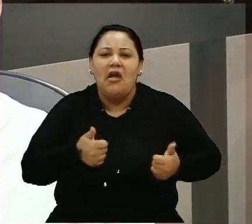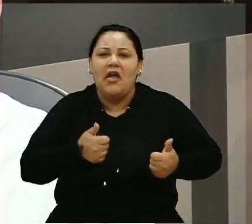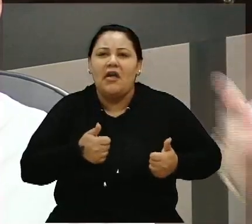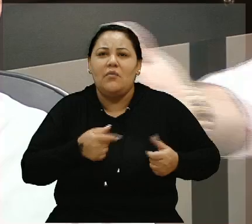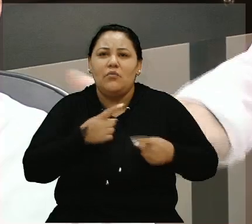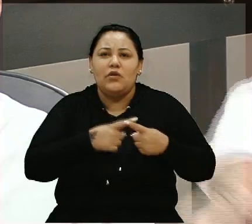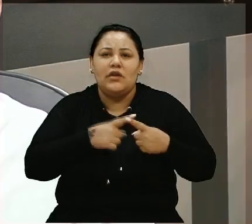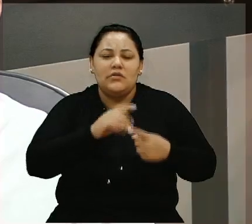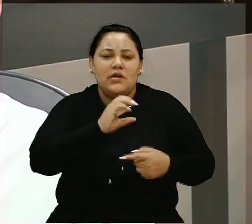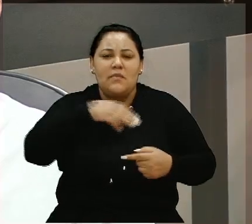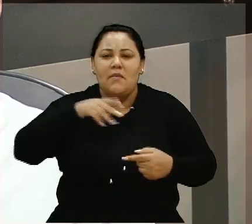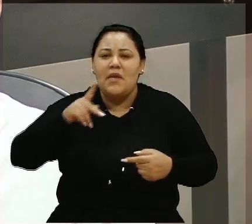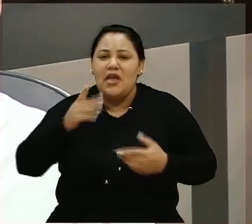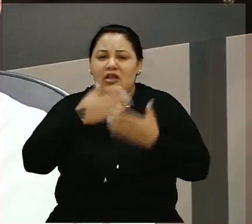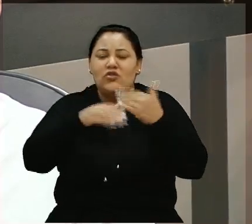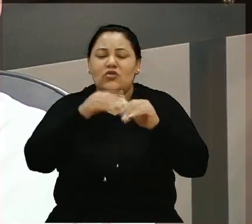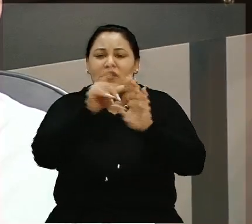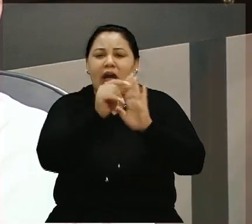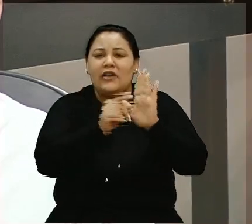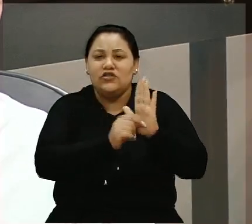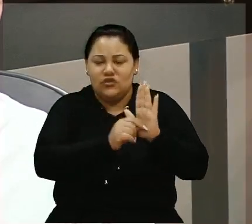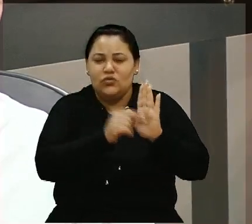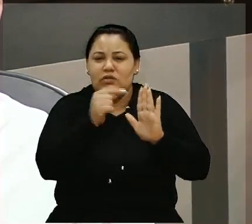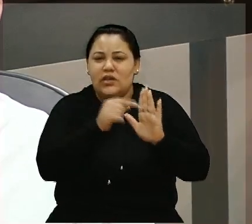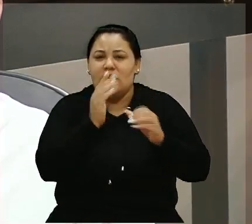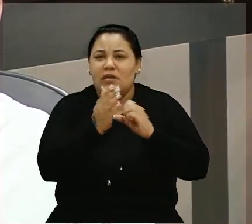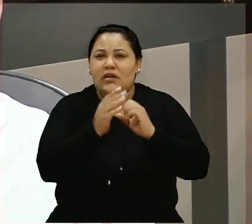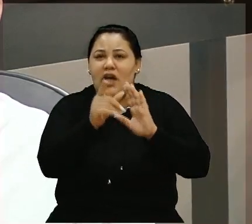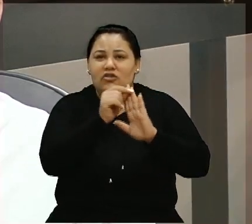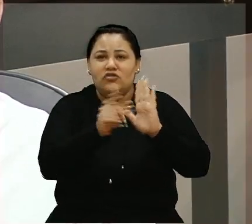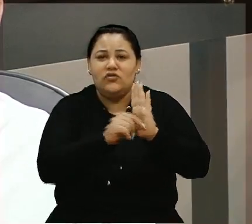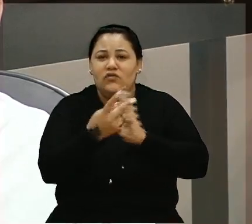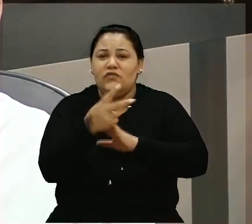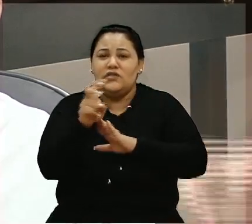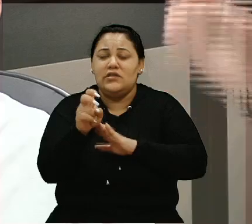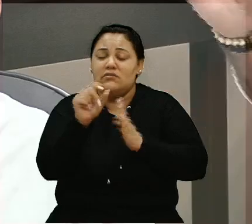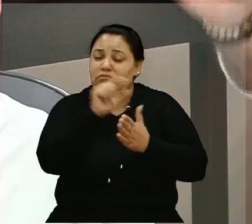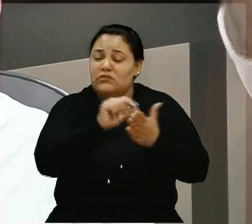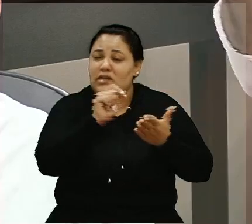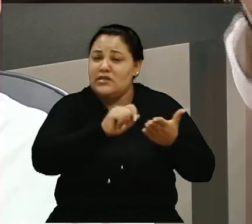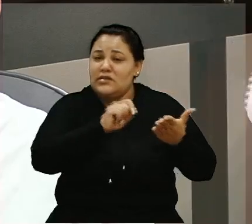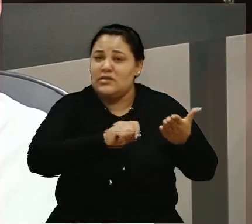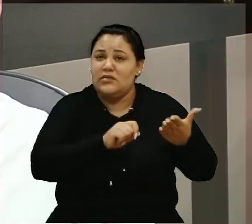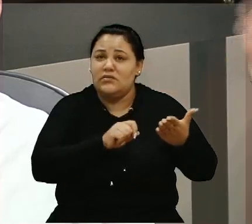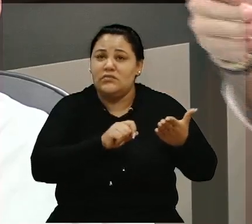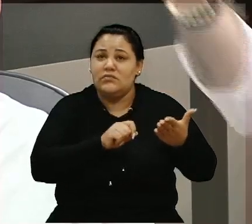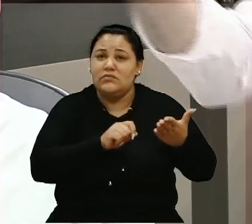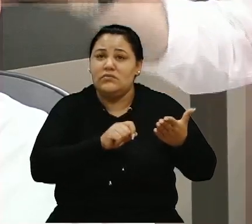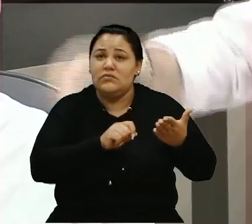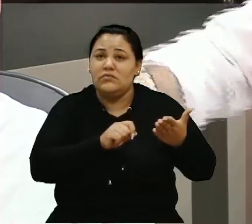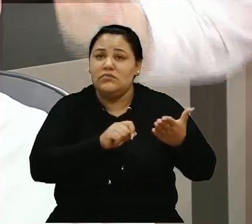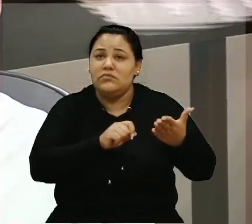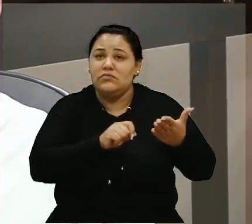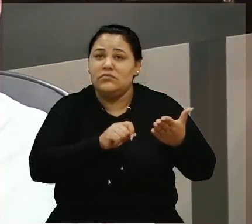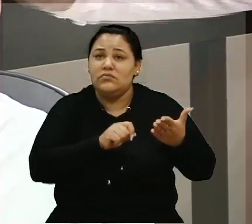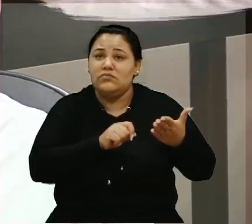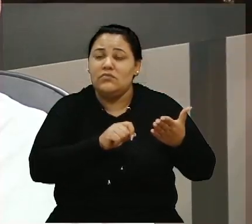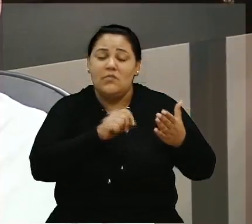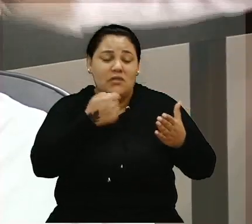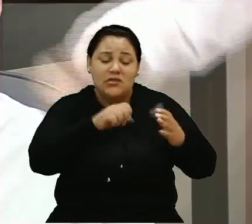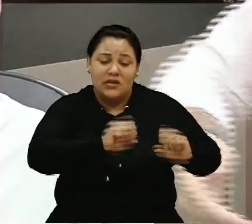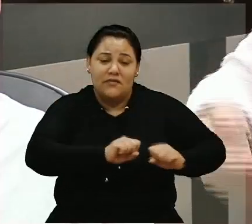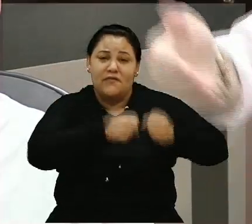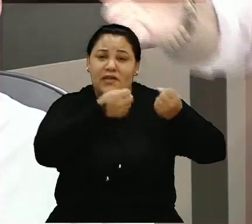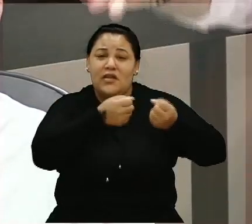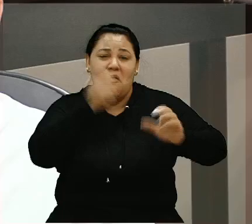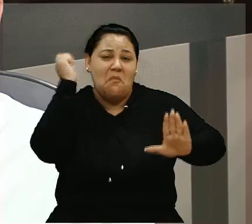CPP ou todos os artigos aí nos amparam, né? O artigo 25, que lá está escrito: repelir injusta agressão atual ou iminente. Então pode ser com uma panela,